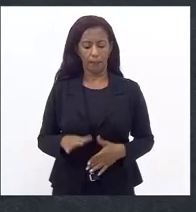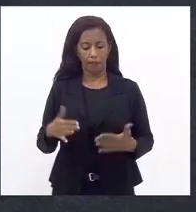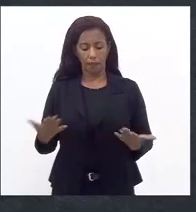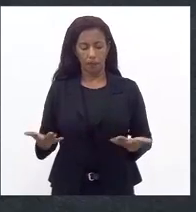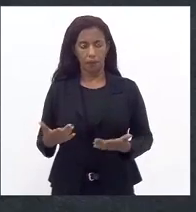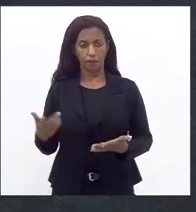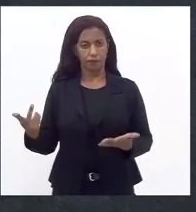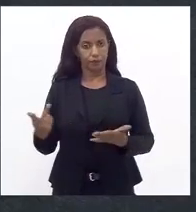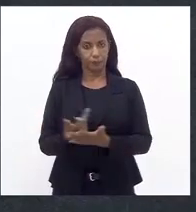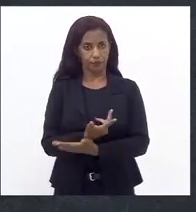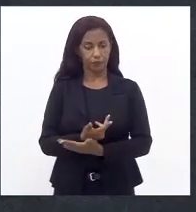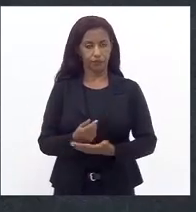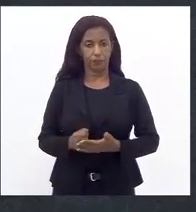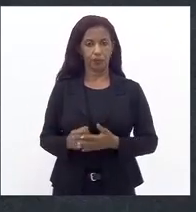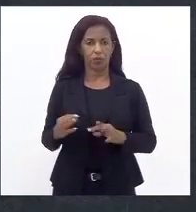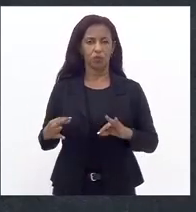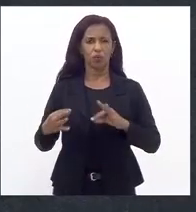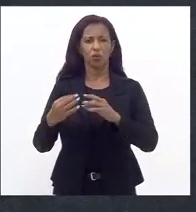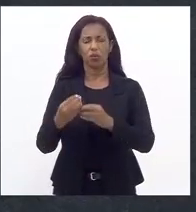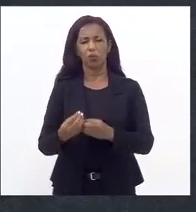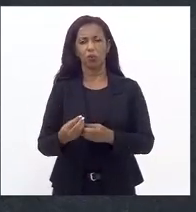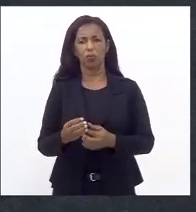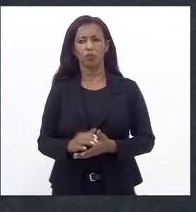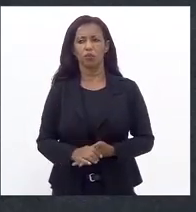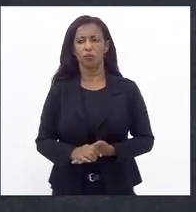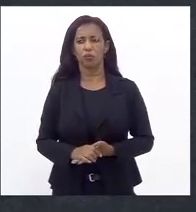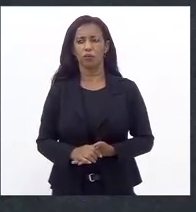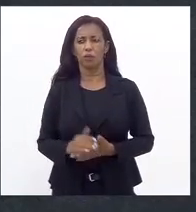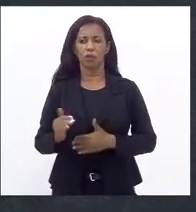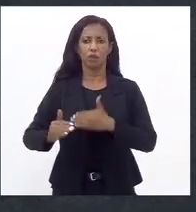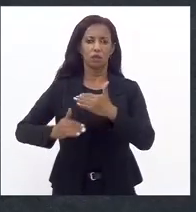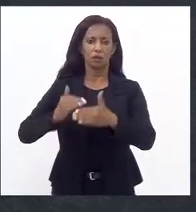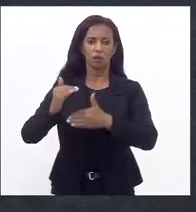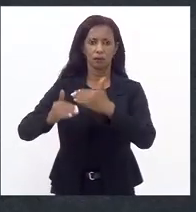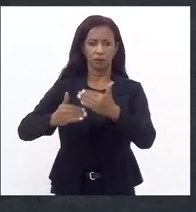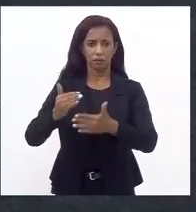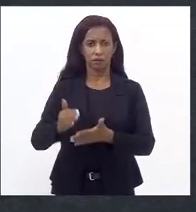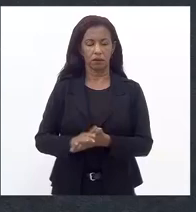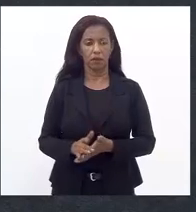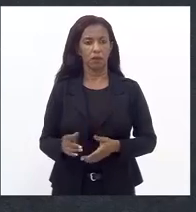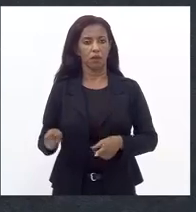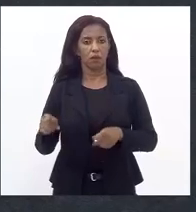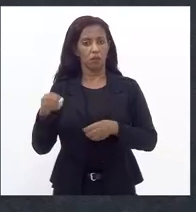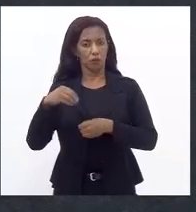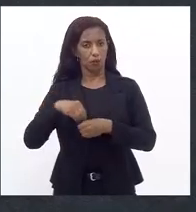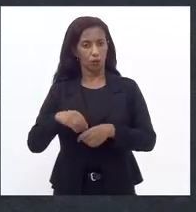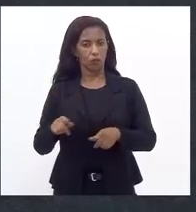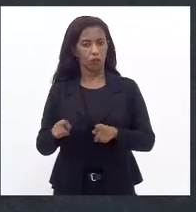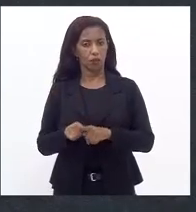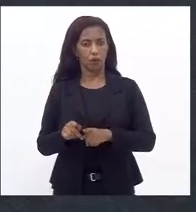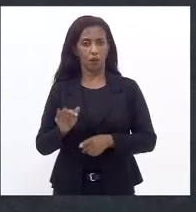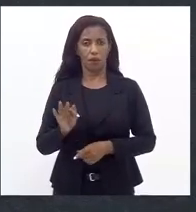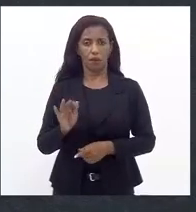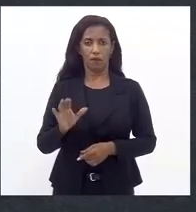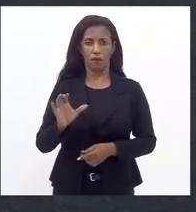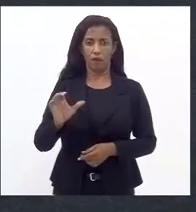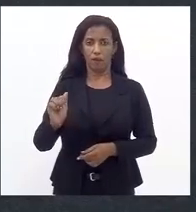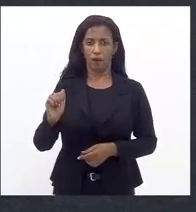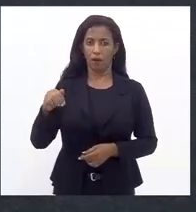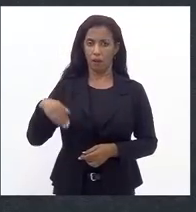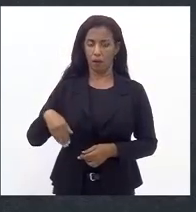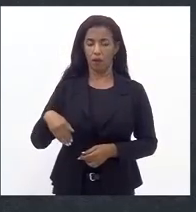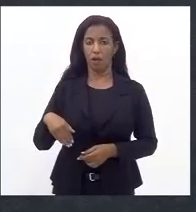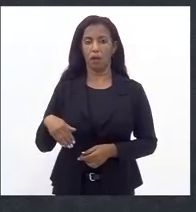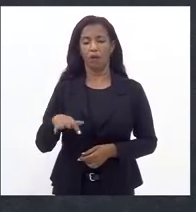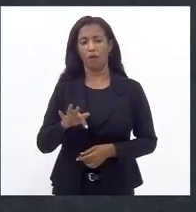tendo em vista a todos os esses avanços incluindo o feccan e